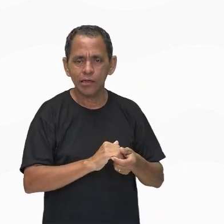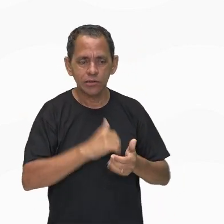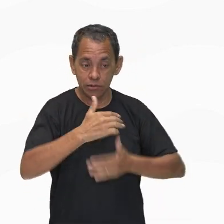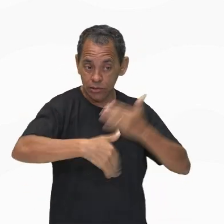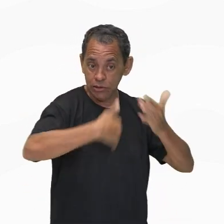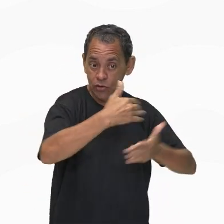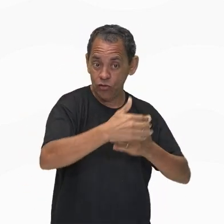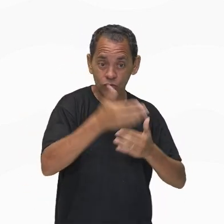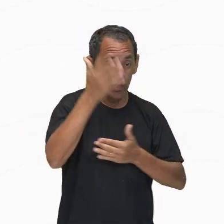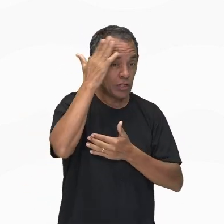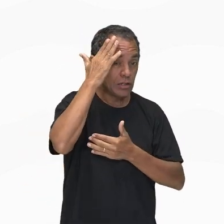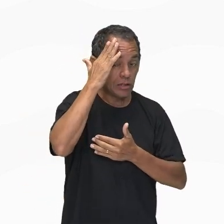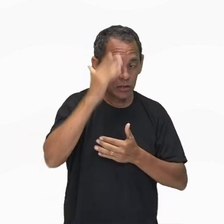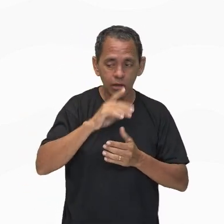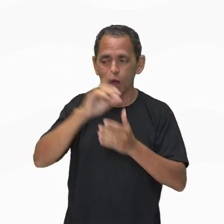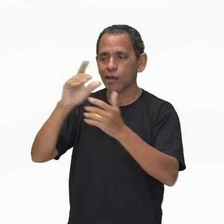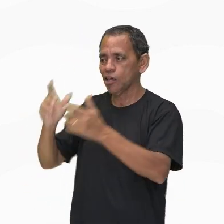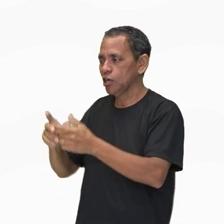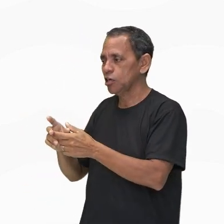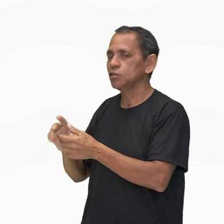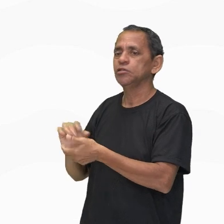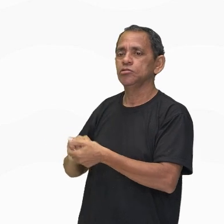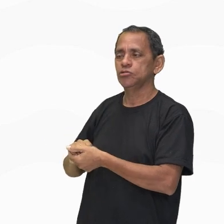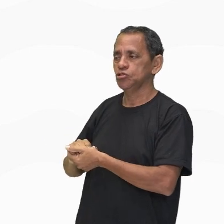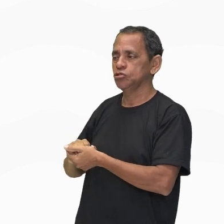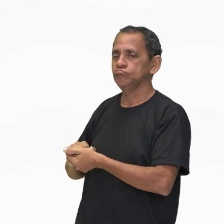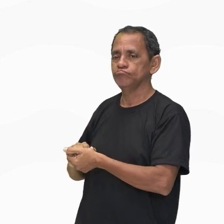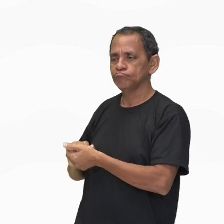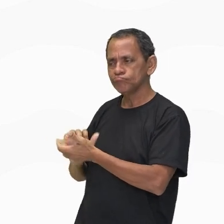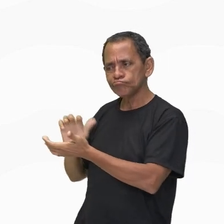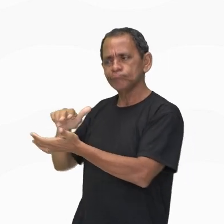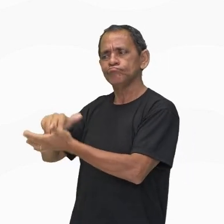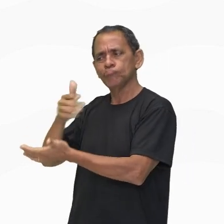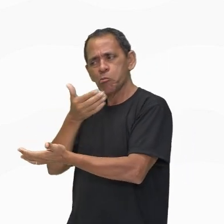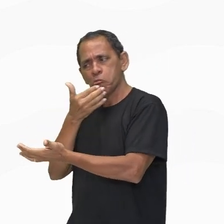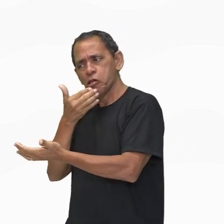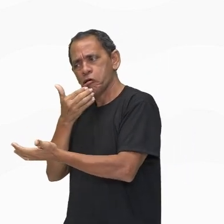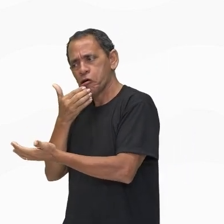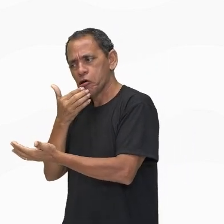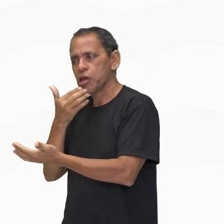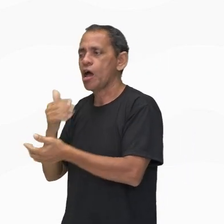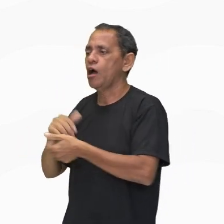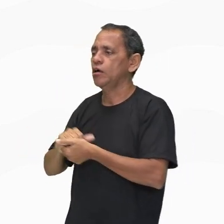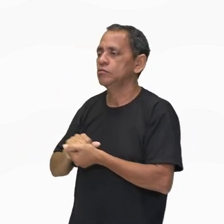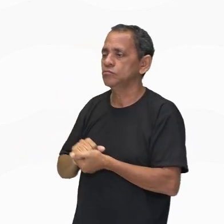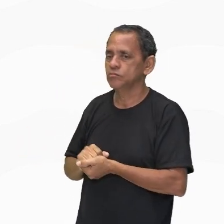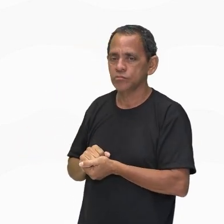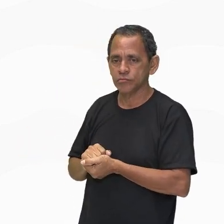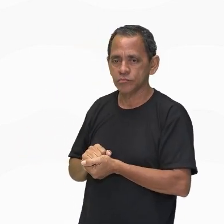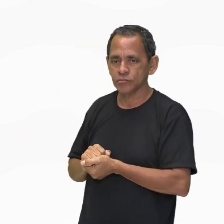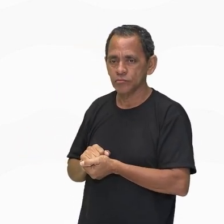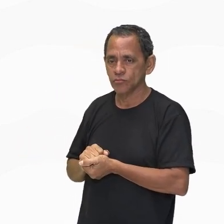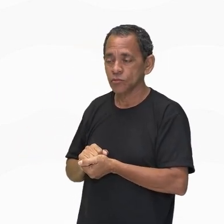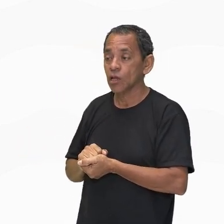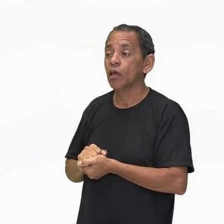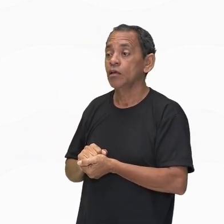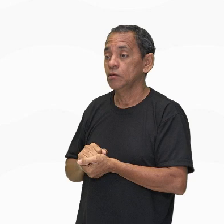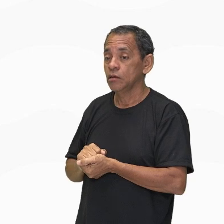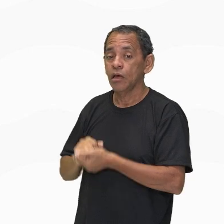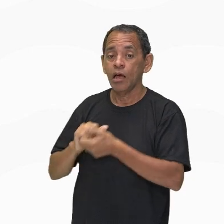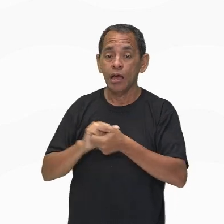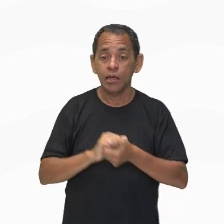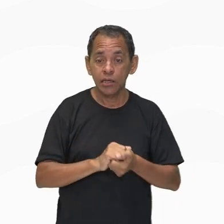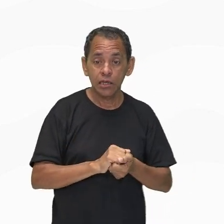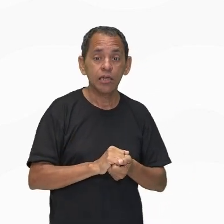de reconhecimento. Na intrínseca, é uma satisfação de executar bem